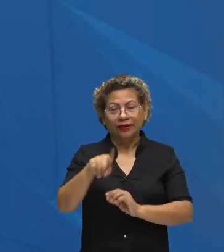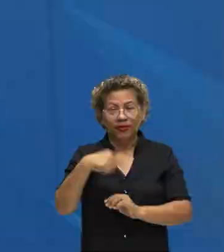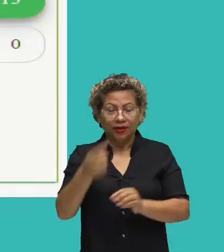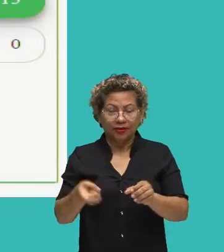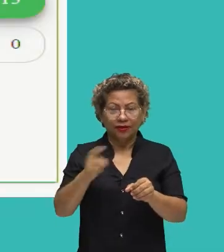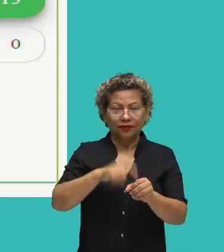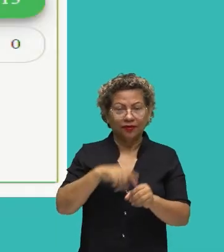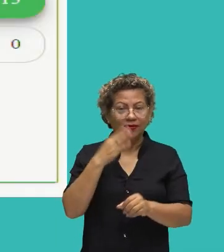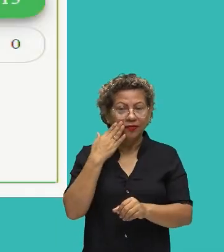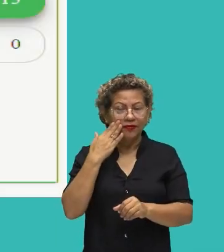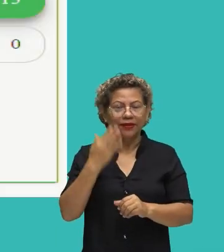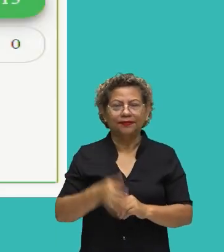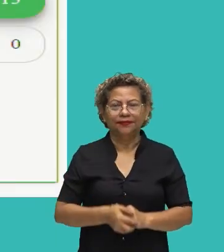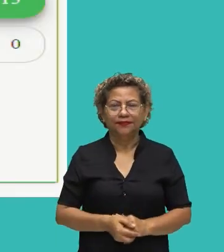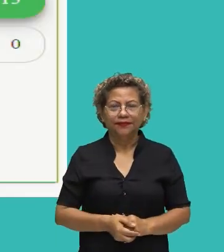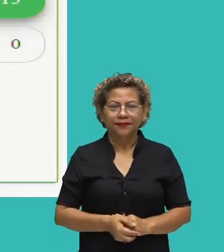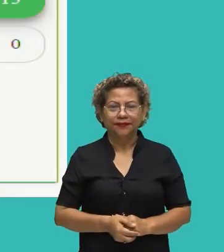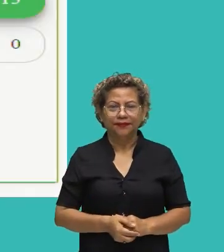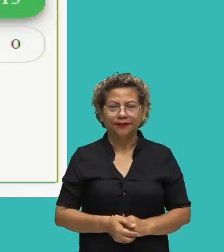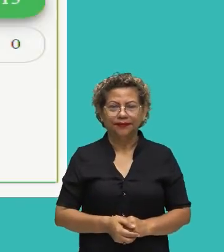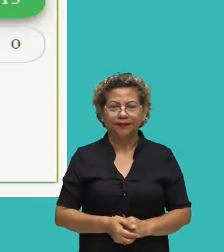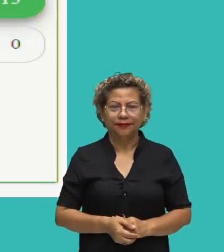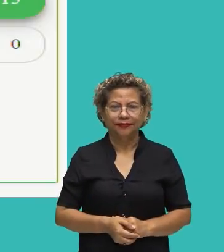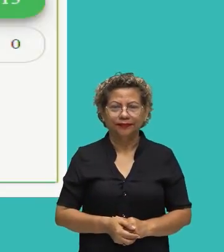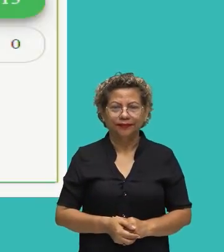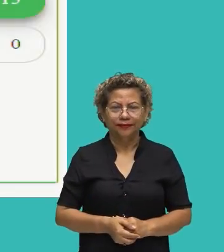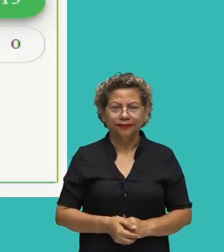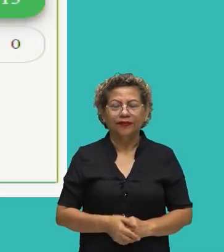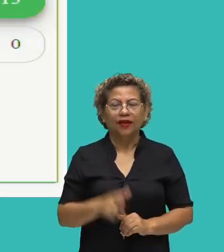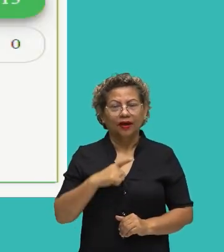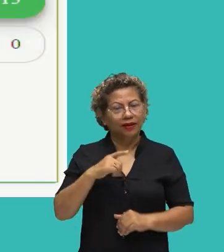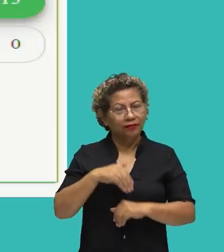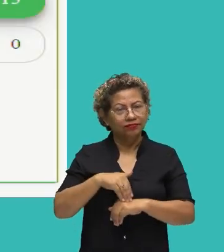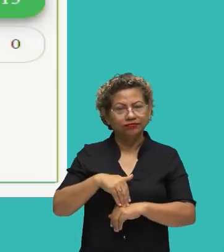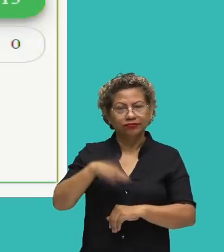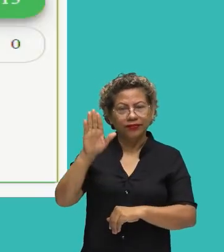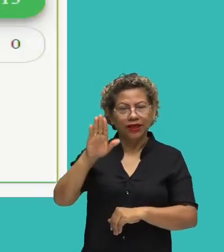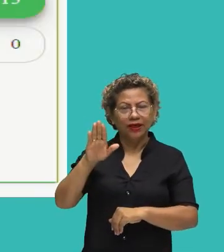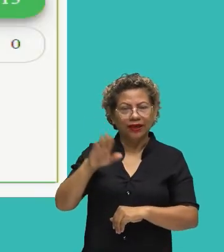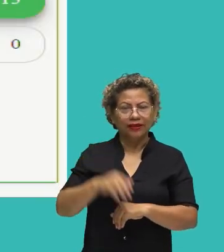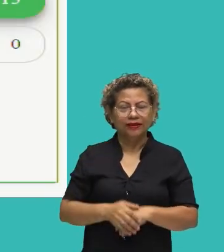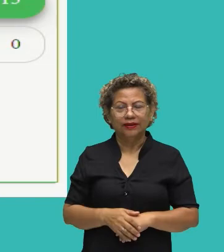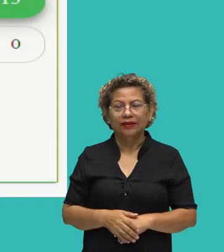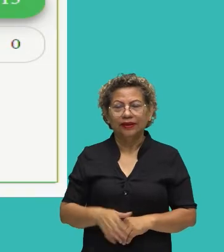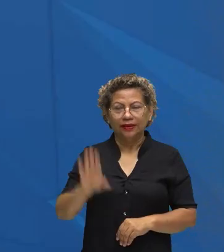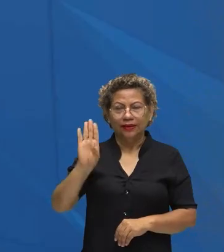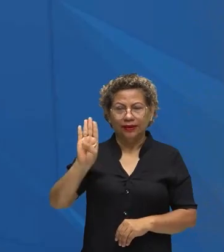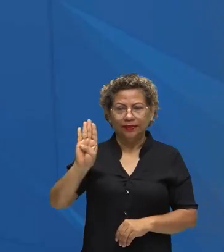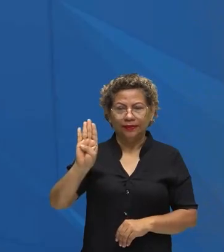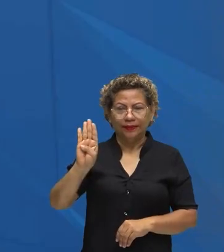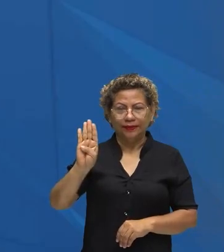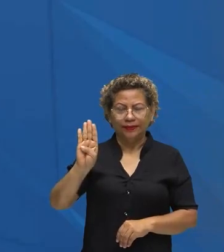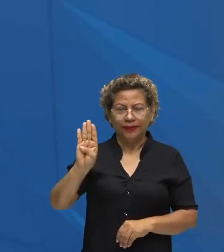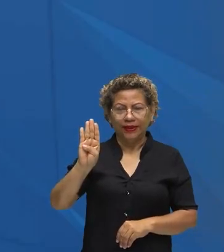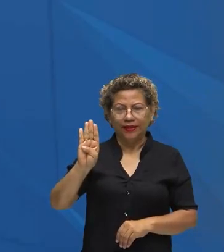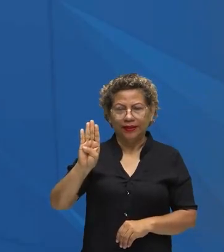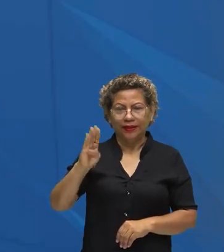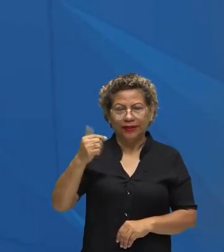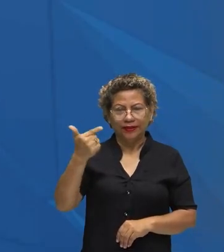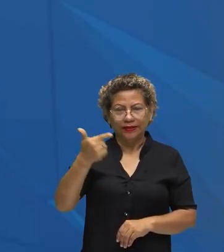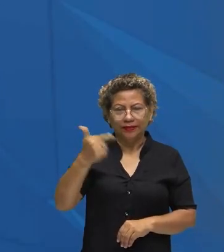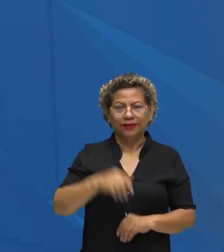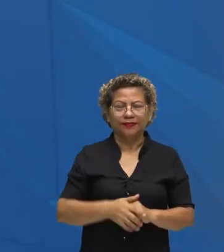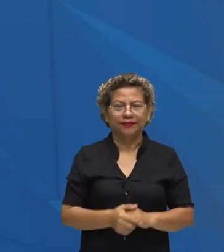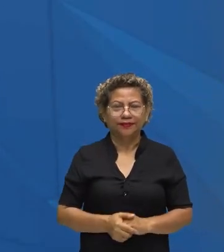olha só, temos ali o resultado, a maioria respondeu que... Qual é a resposta, diretora? Vamos para o nosso